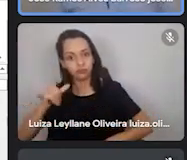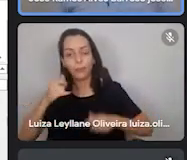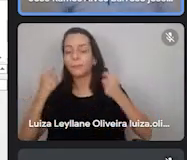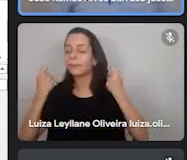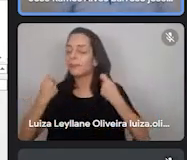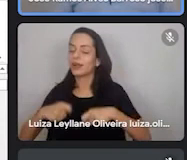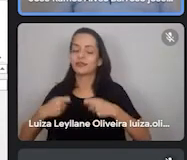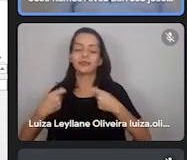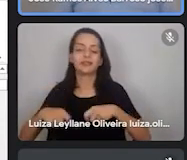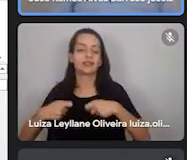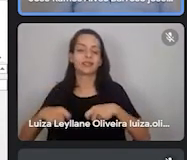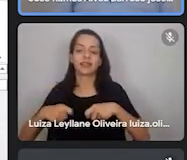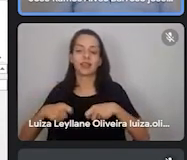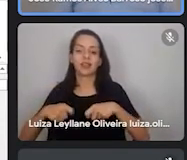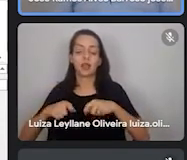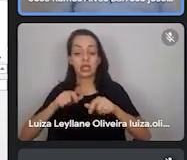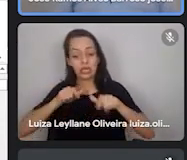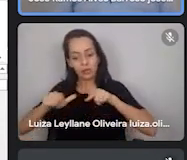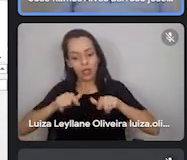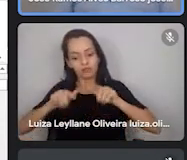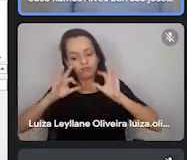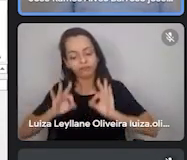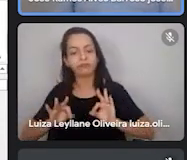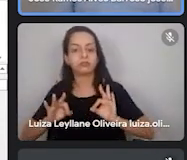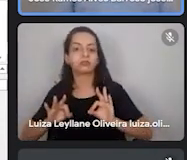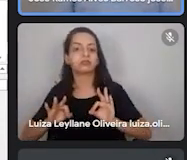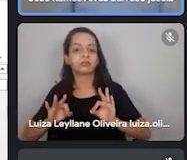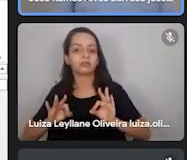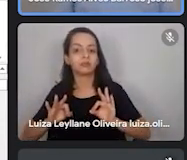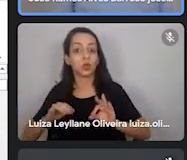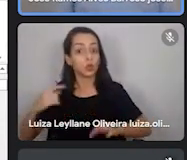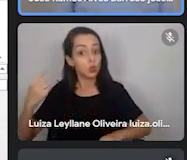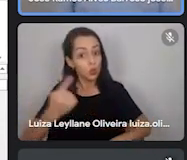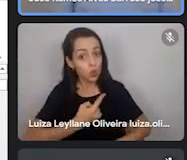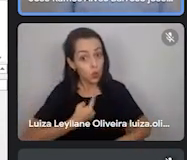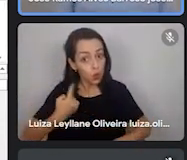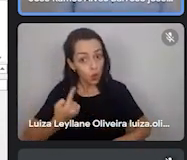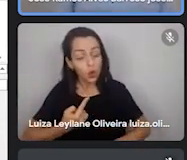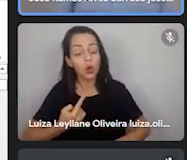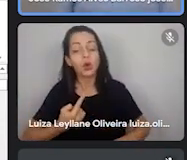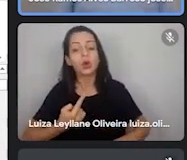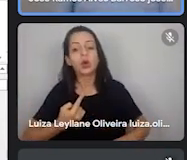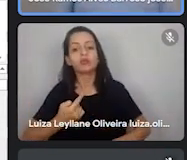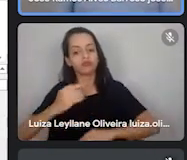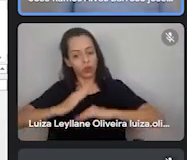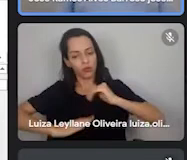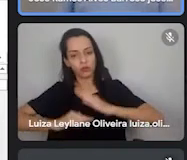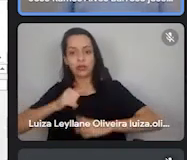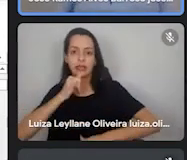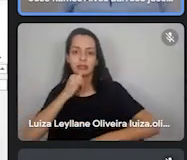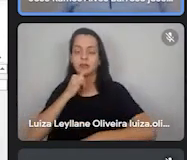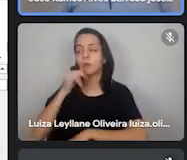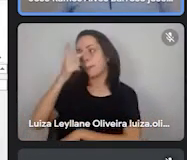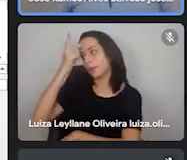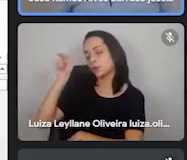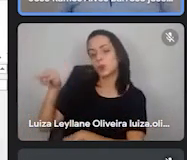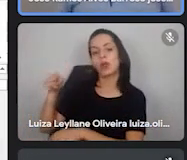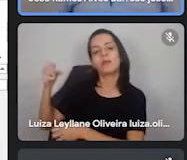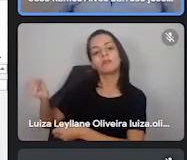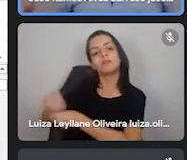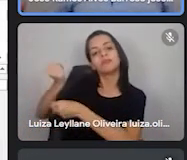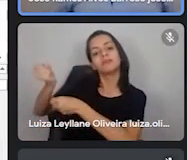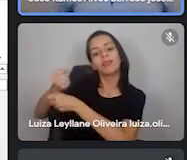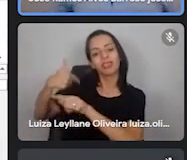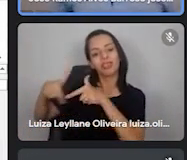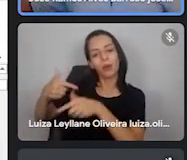que trabalhar também. Nós temos que chegar para o pedreiro e falar para ele, ó,